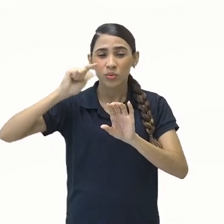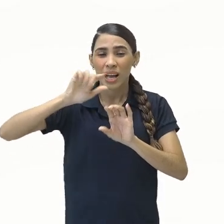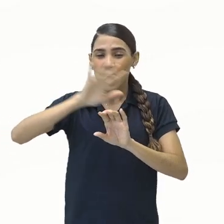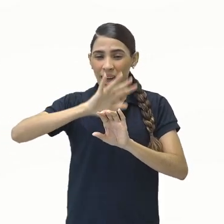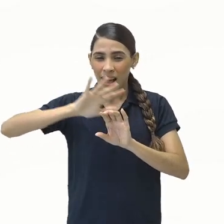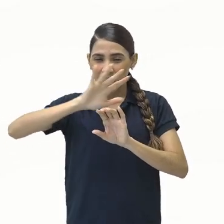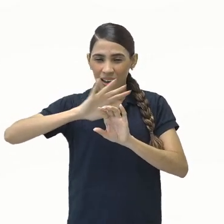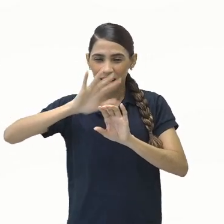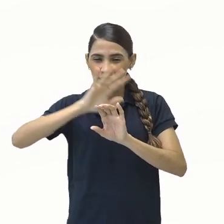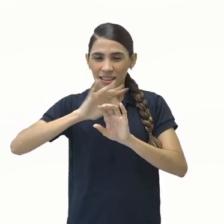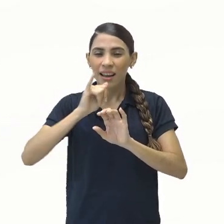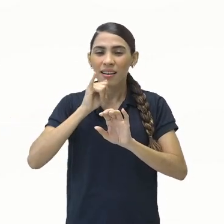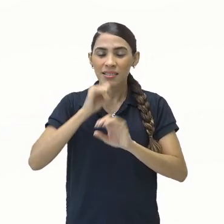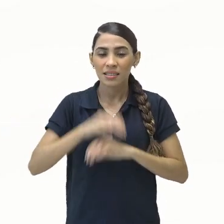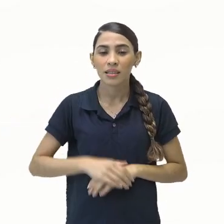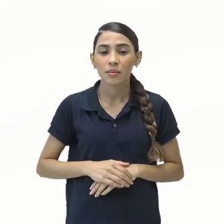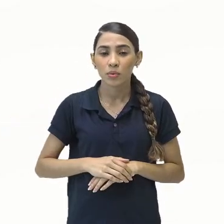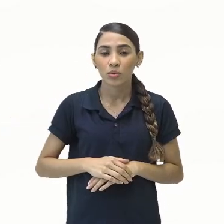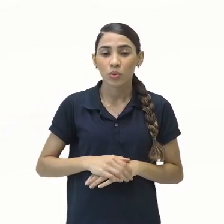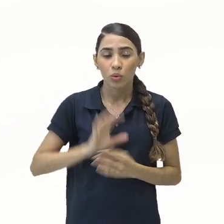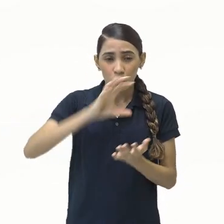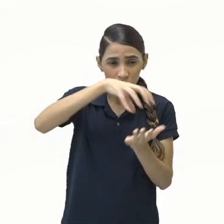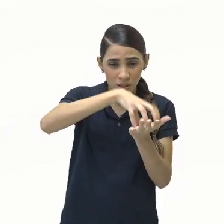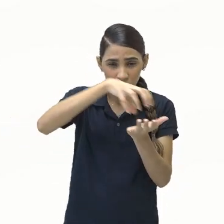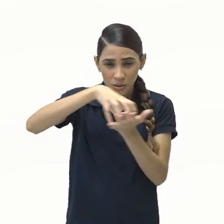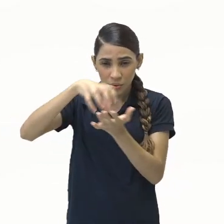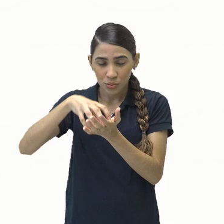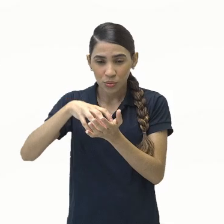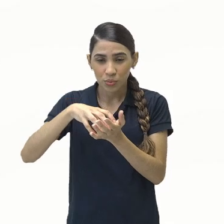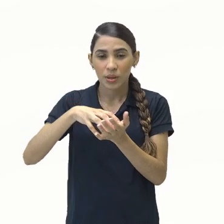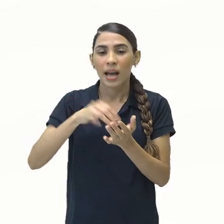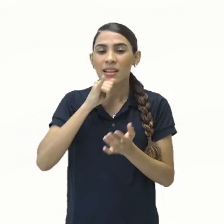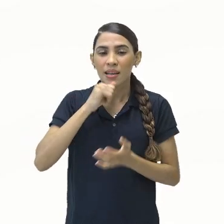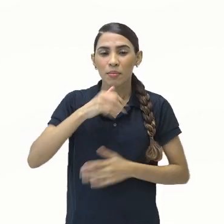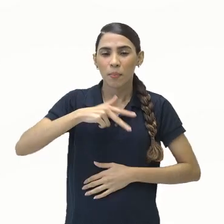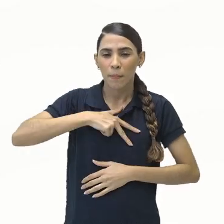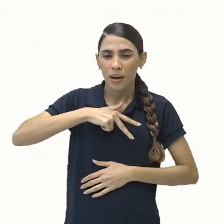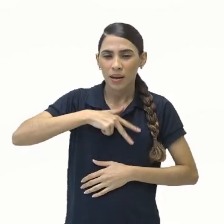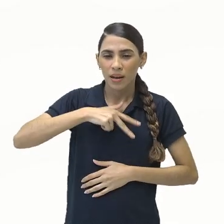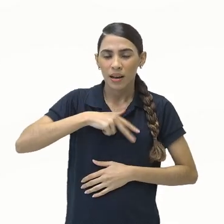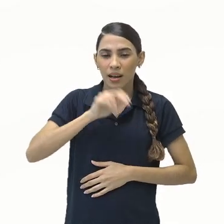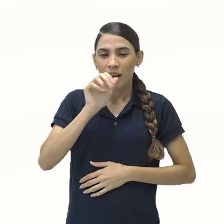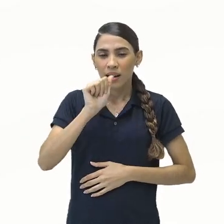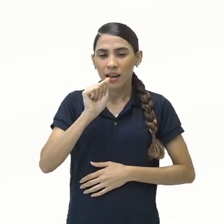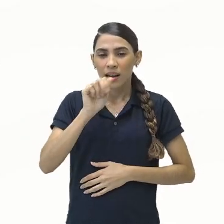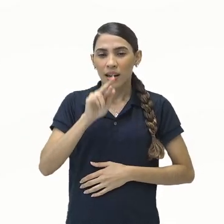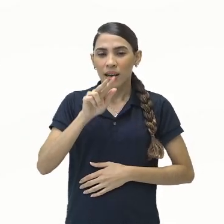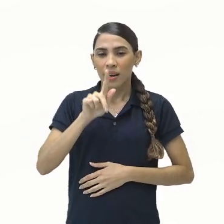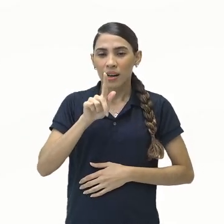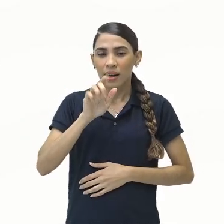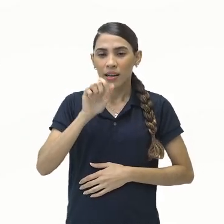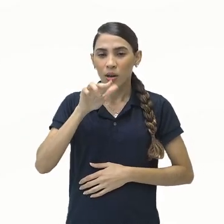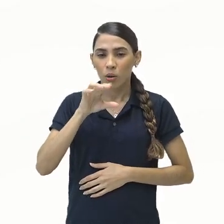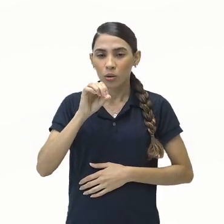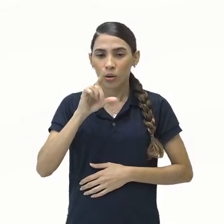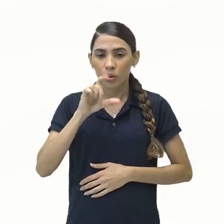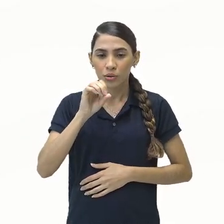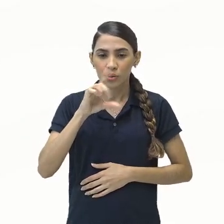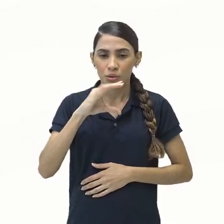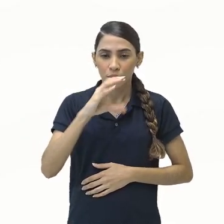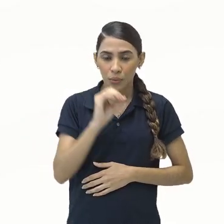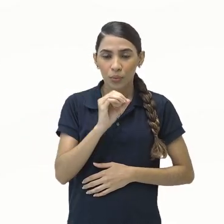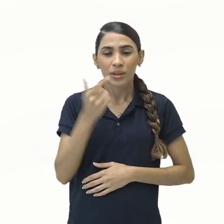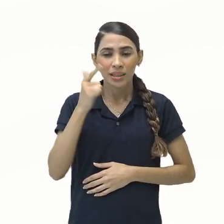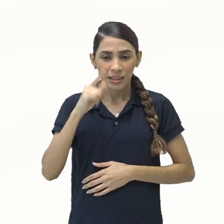de circo, de sítios arqueológicos que possuem alguma referência, né, que possuem alguma produção